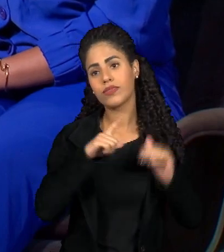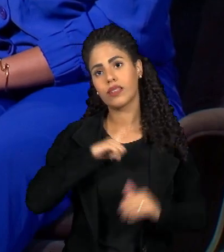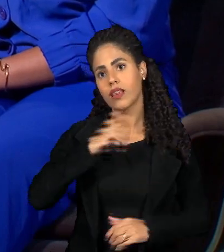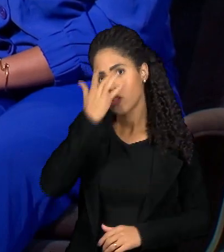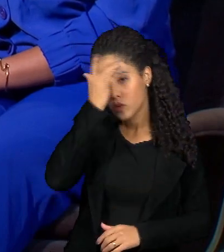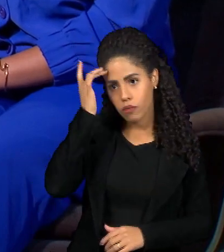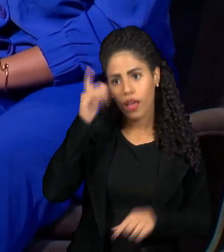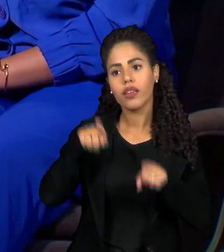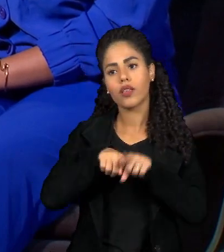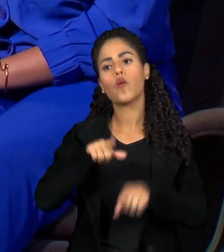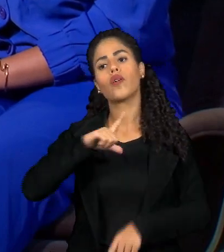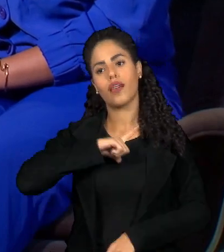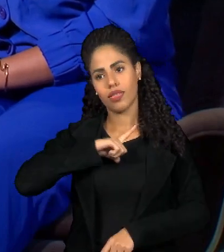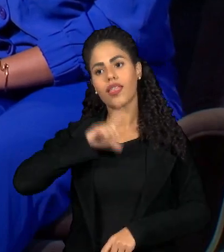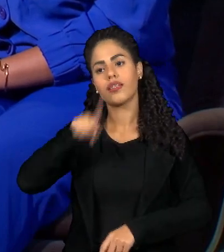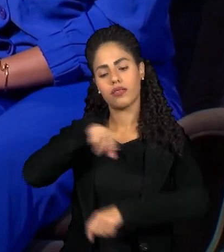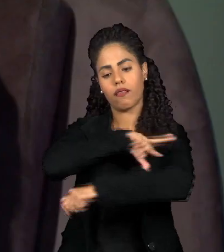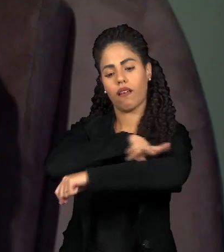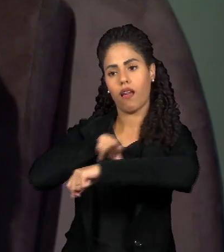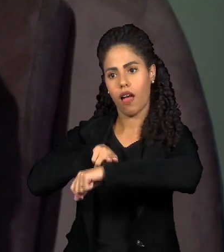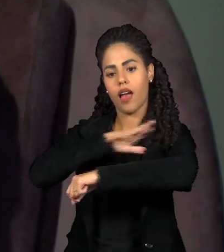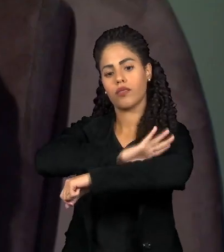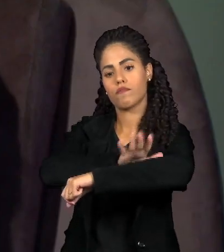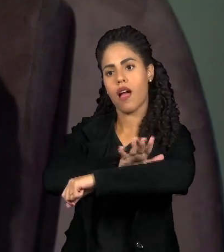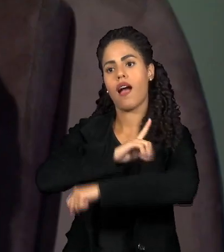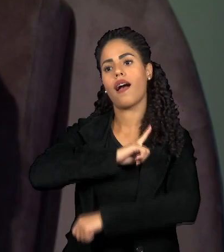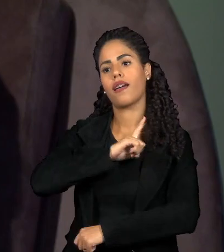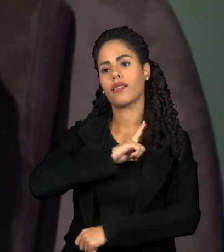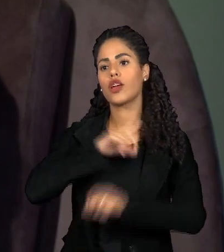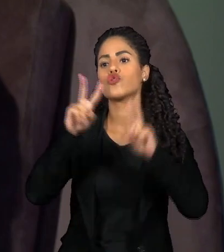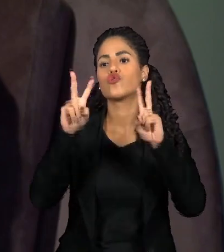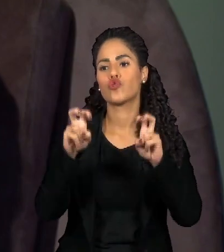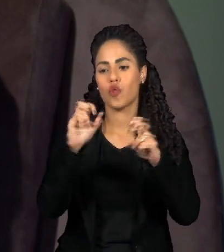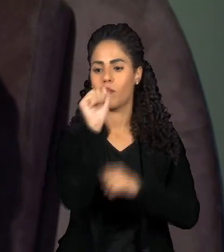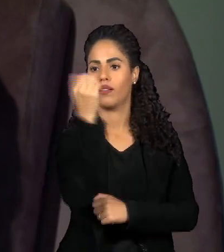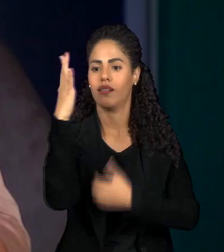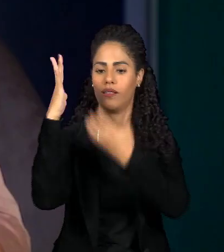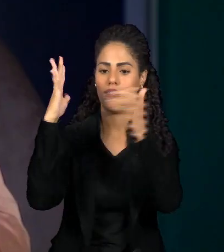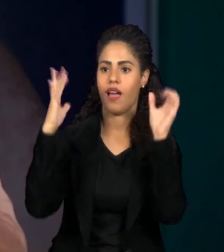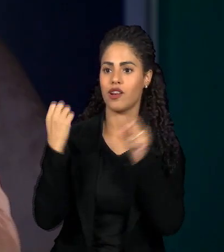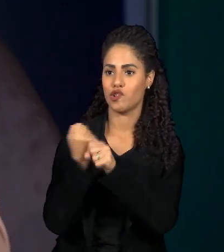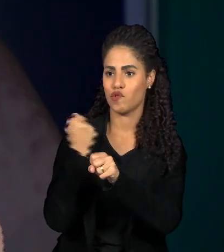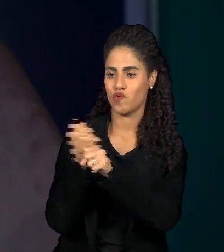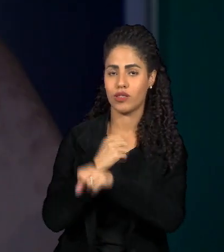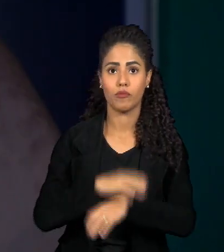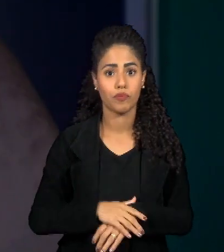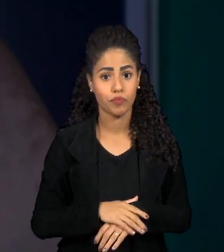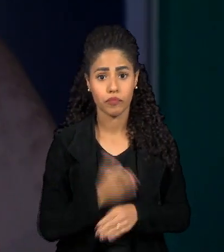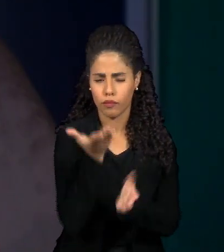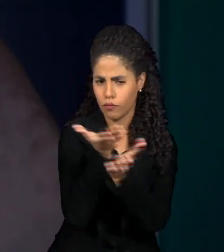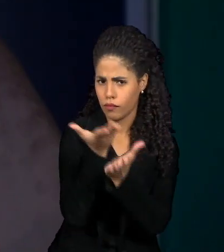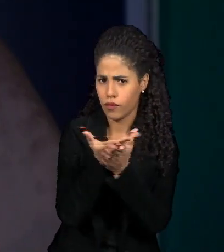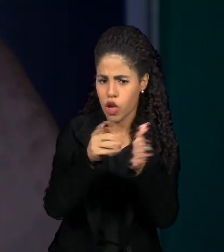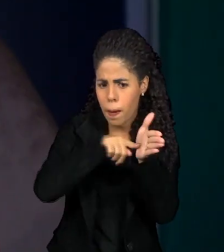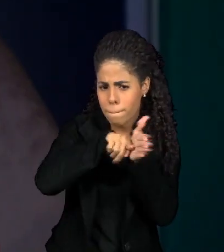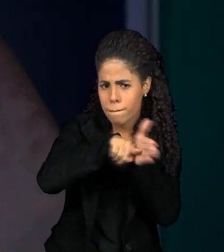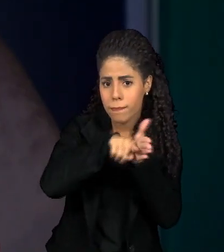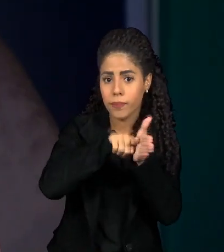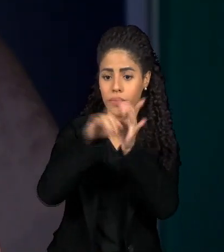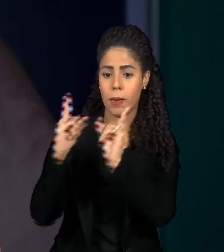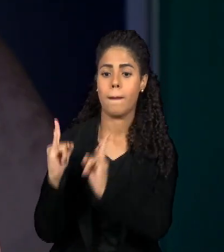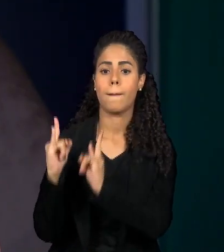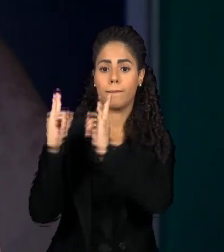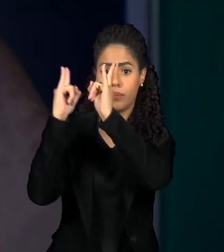territorial e racial para o nosso contexto urbano, né, das nossas cidades. Estudos mostram que prédios em